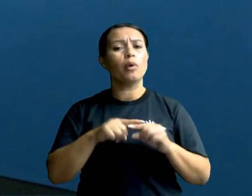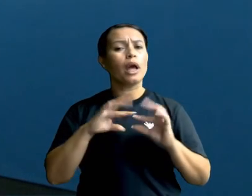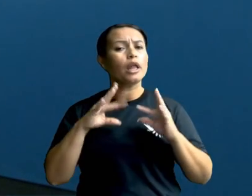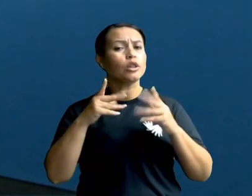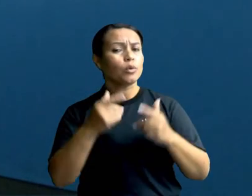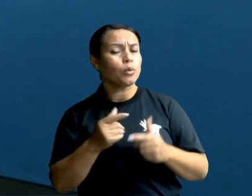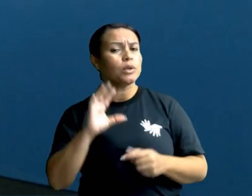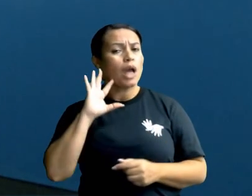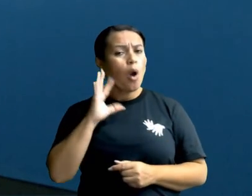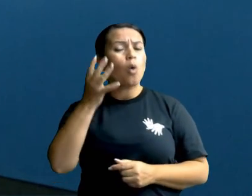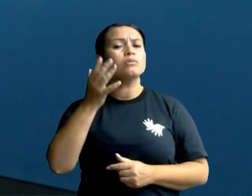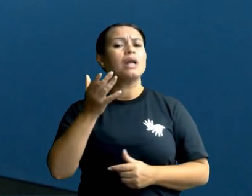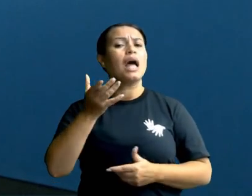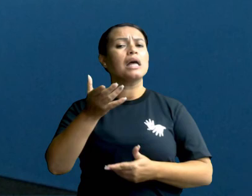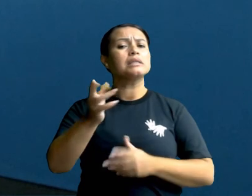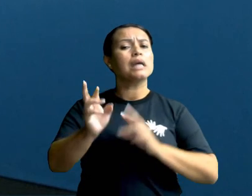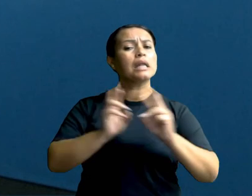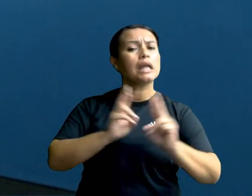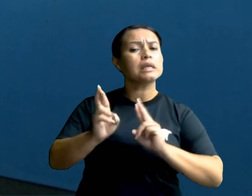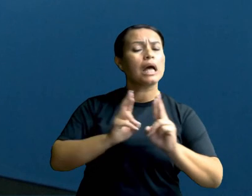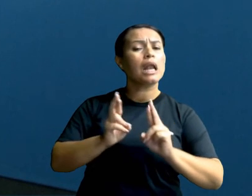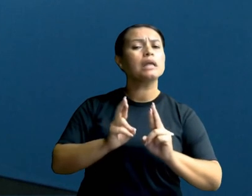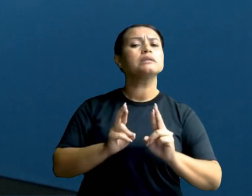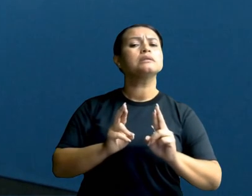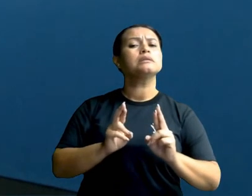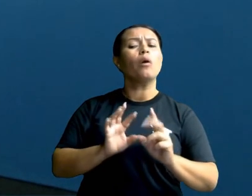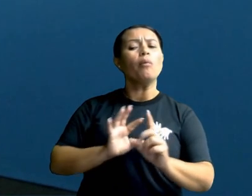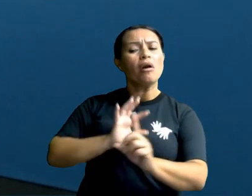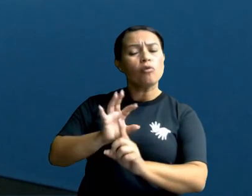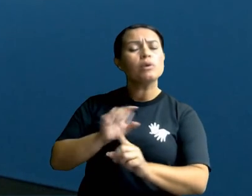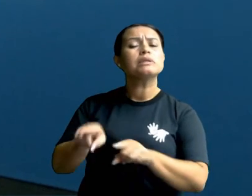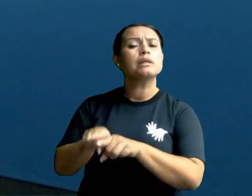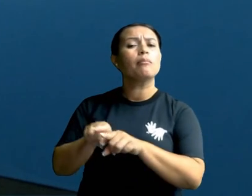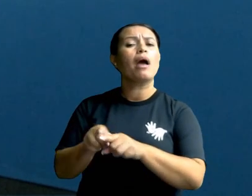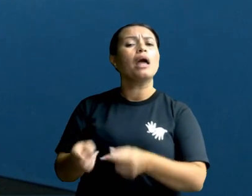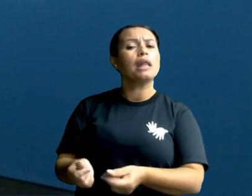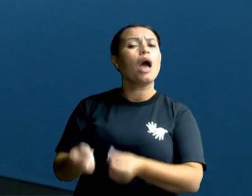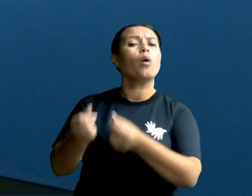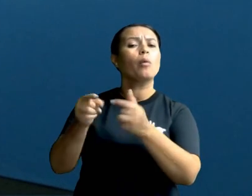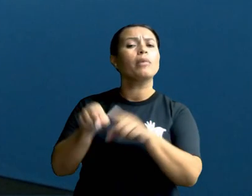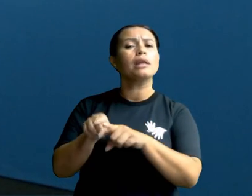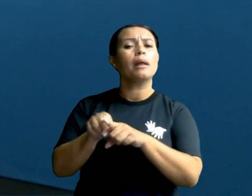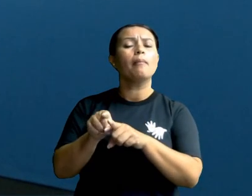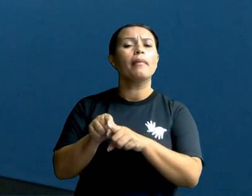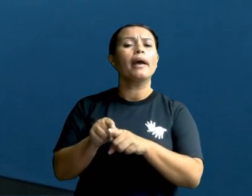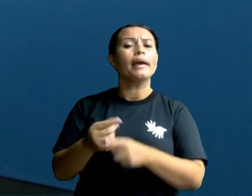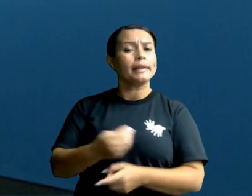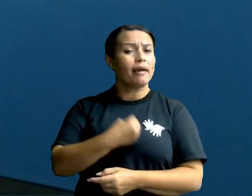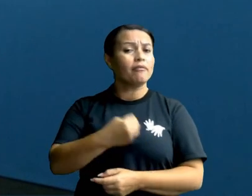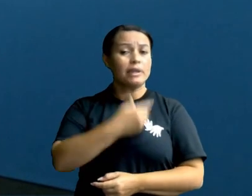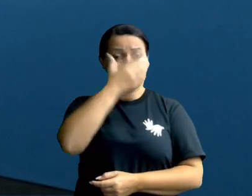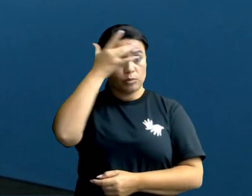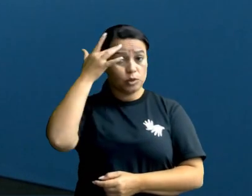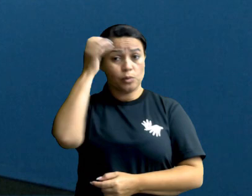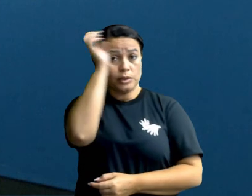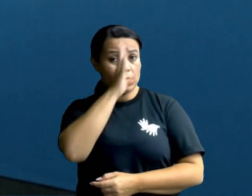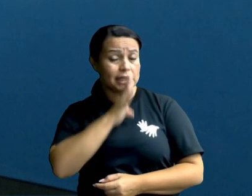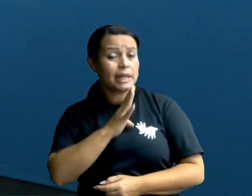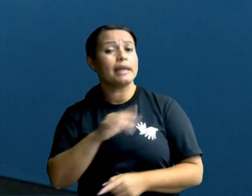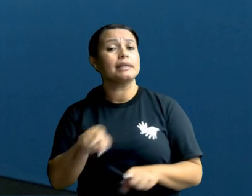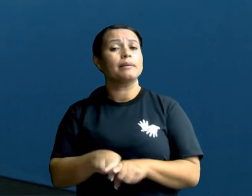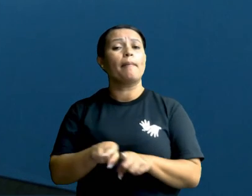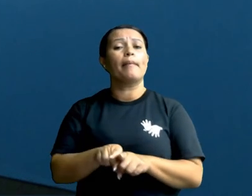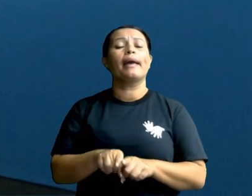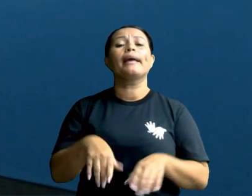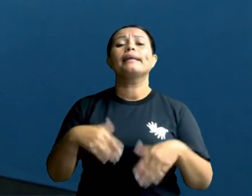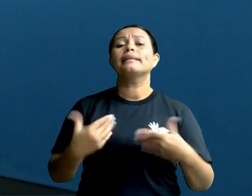nessa relação influencia bastante na economia, influencia bastante diretamente na vida dos brasileiros.